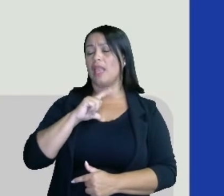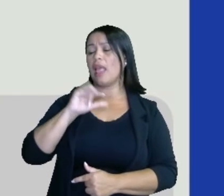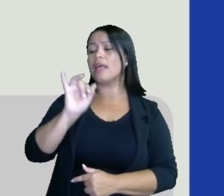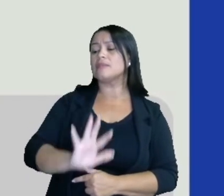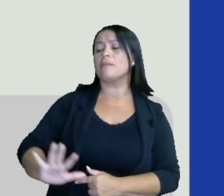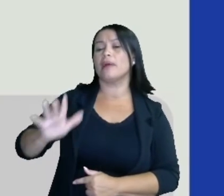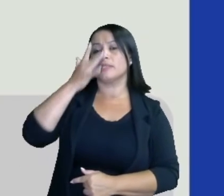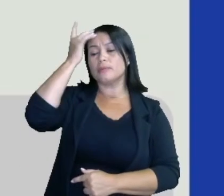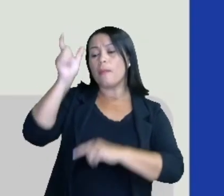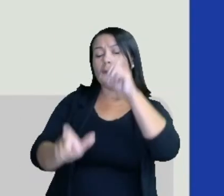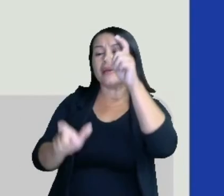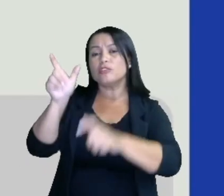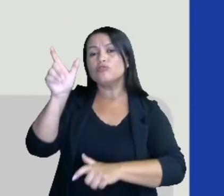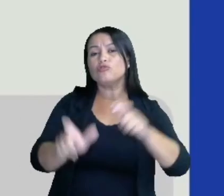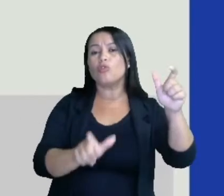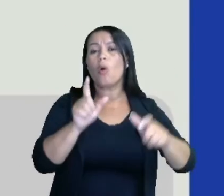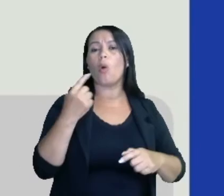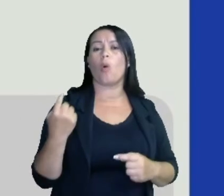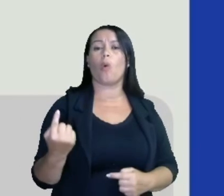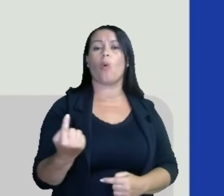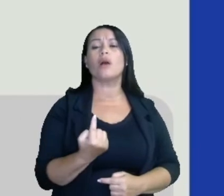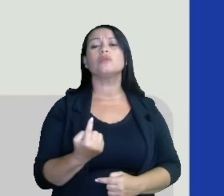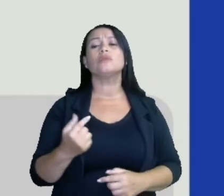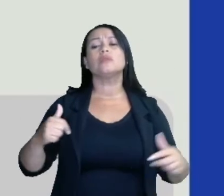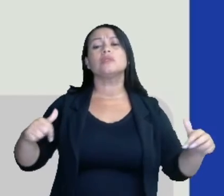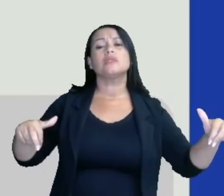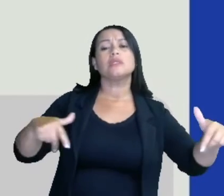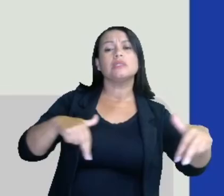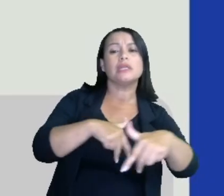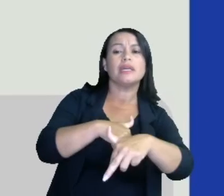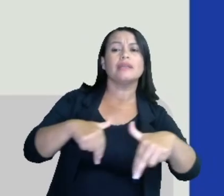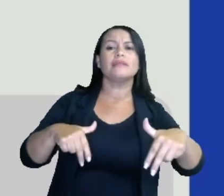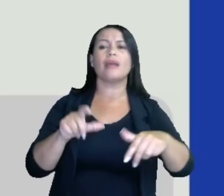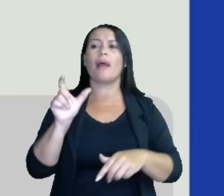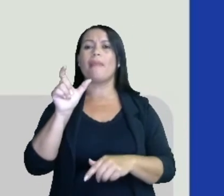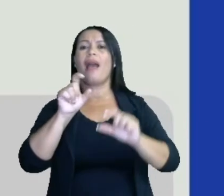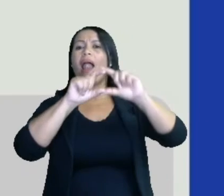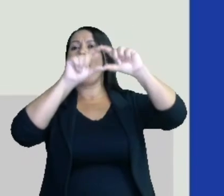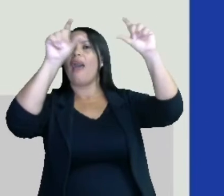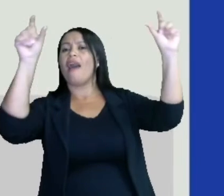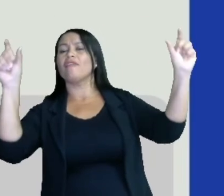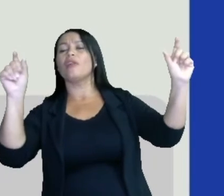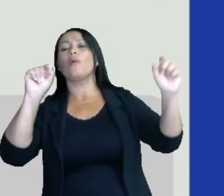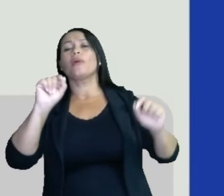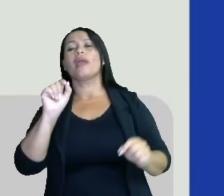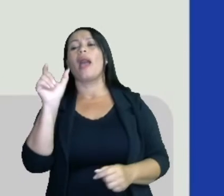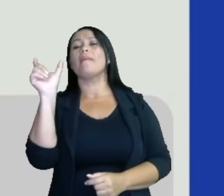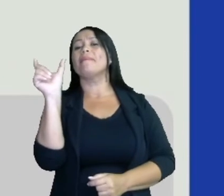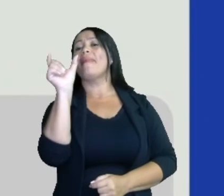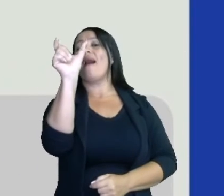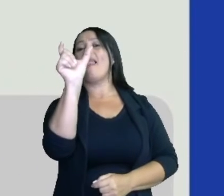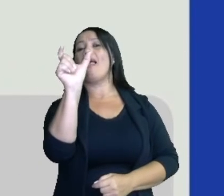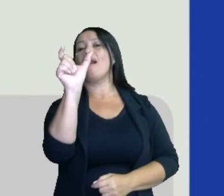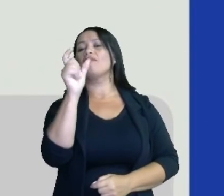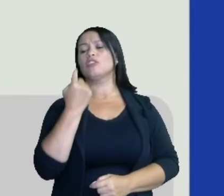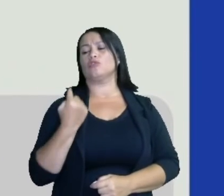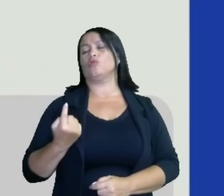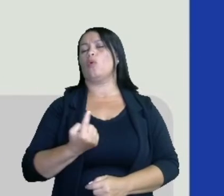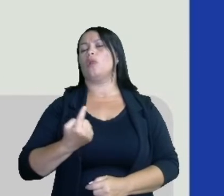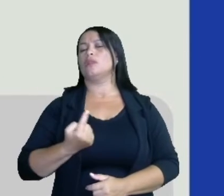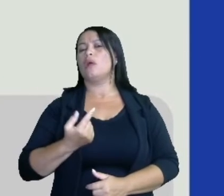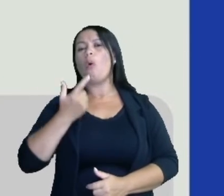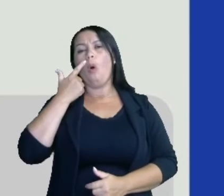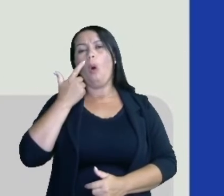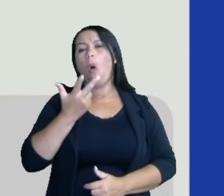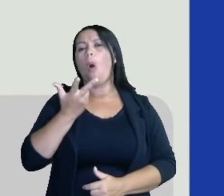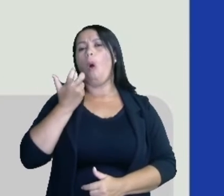uma linguagem verbal, que é a formação aí da palavra solidão. Então dá para a gente imaginar muita coisa, né, observando essa